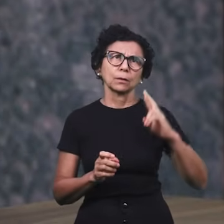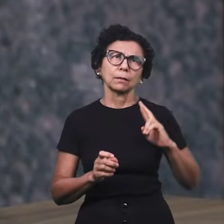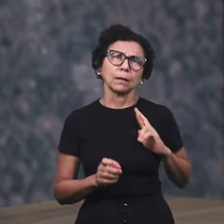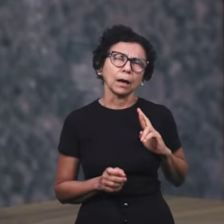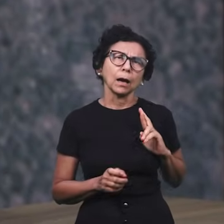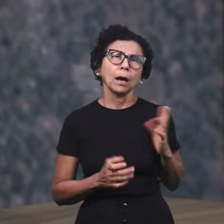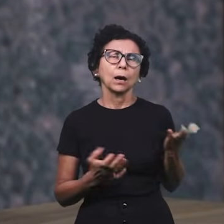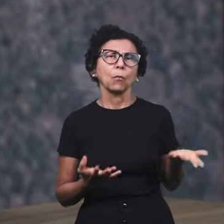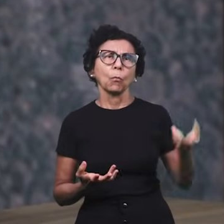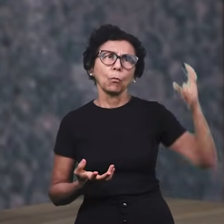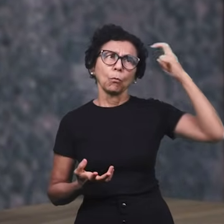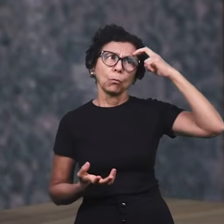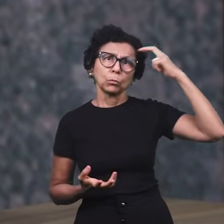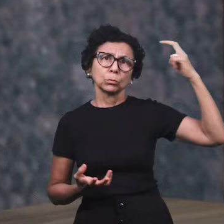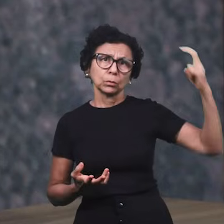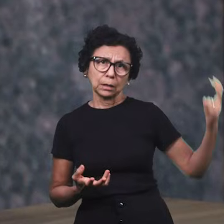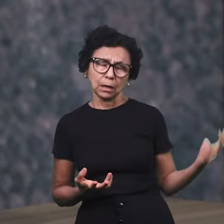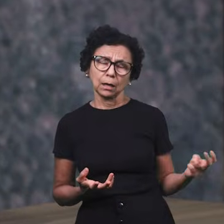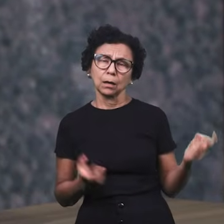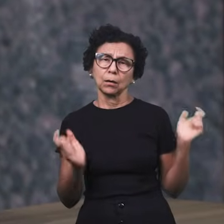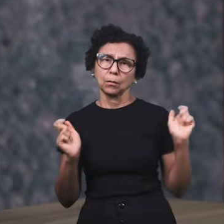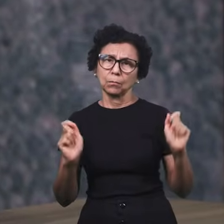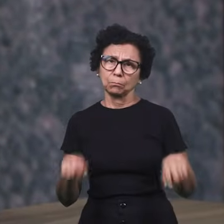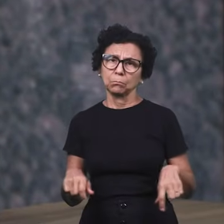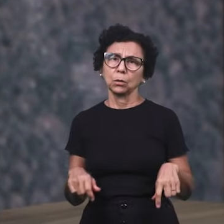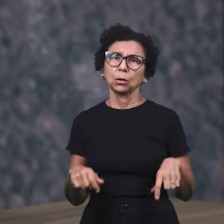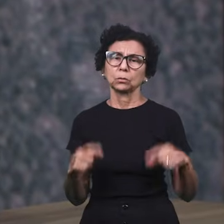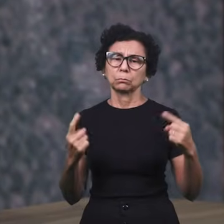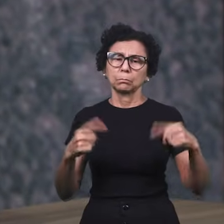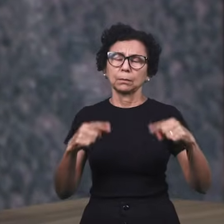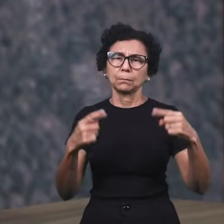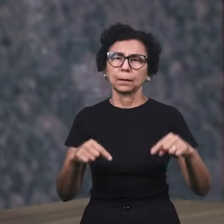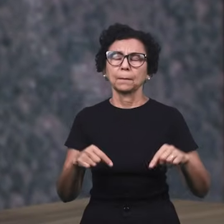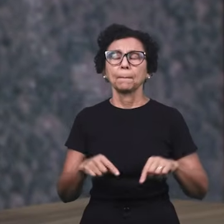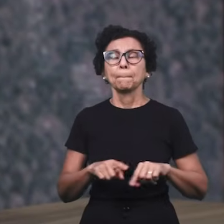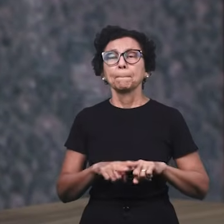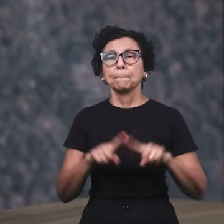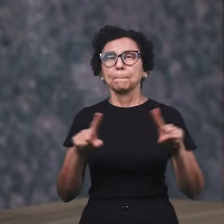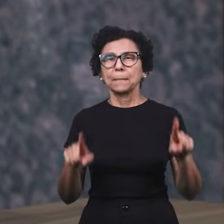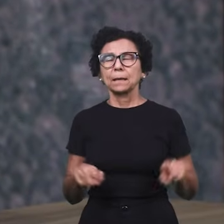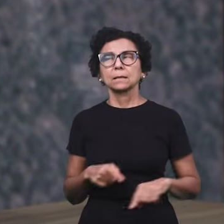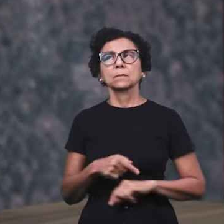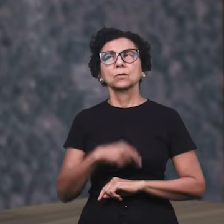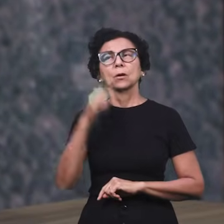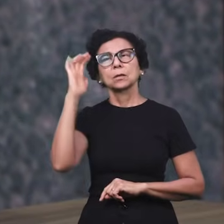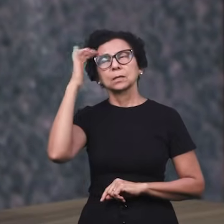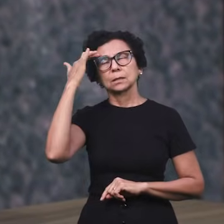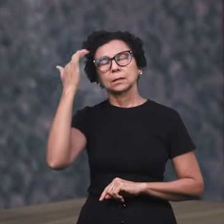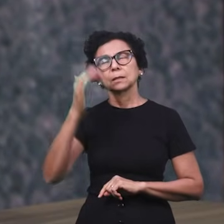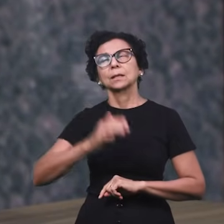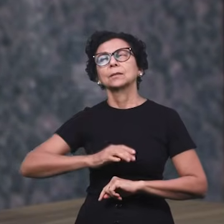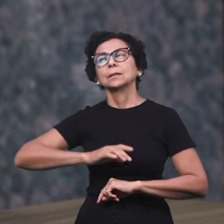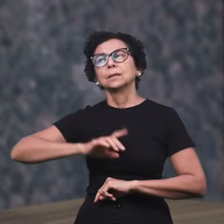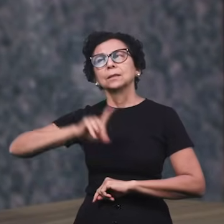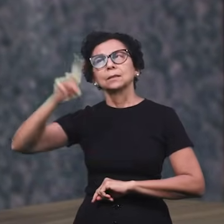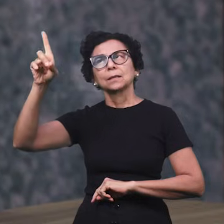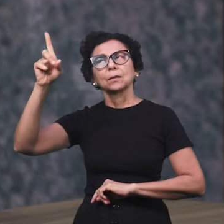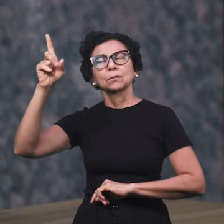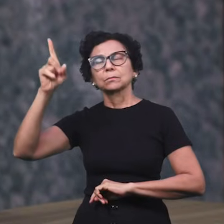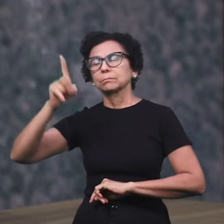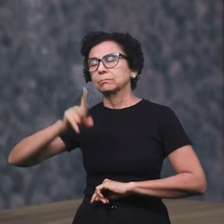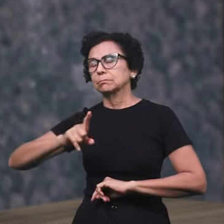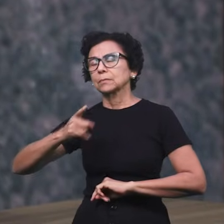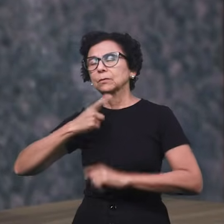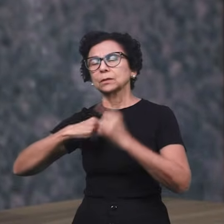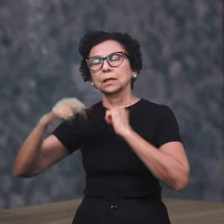isso pode ser confrontado, pode ser questionado, mas nós partimos do princípio de que Deus ele executa o seu plano segundo a